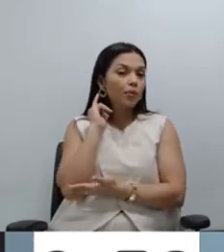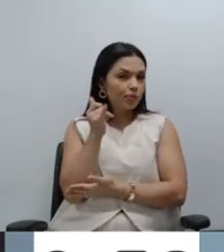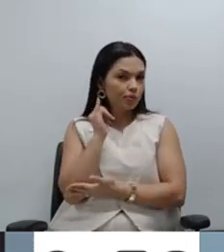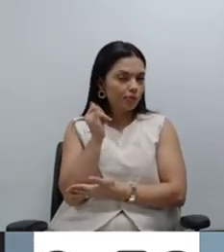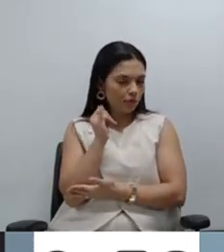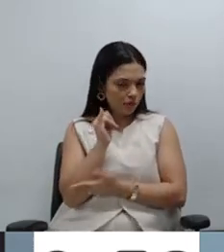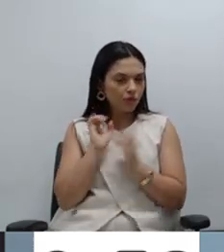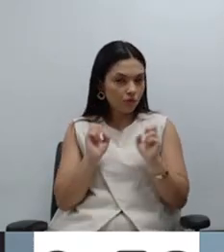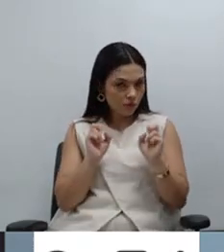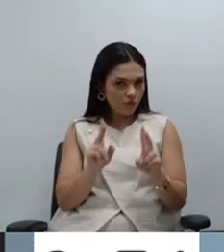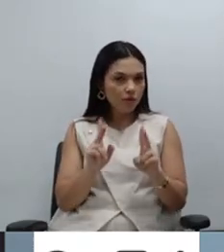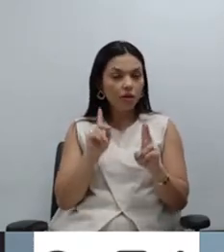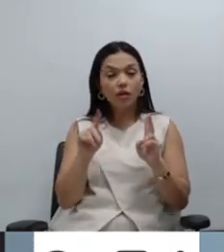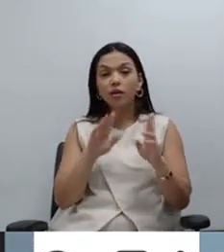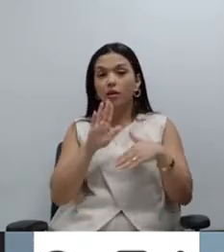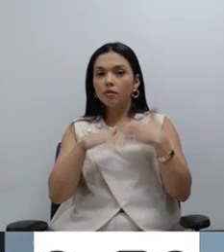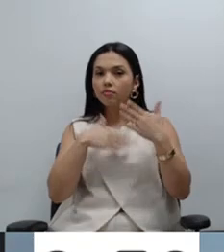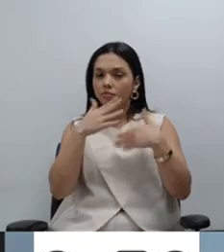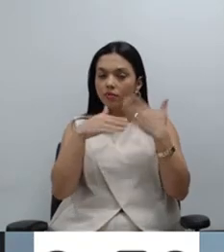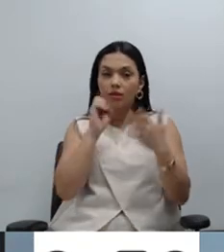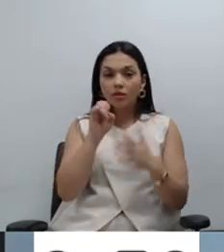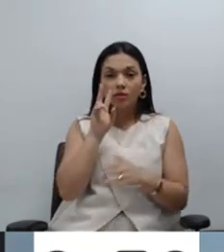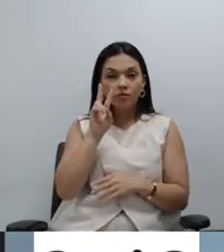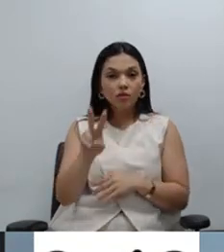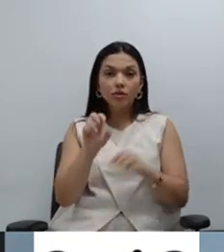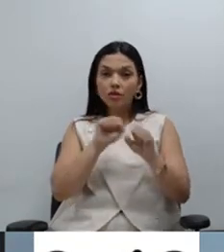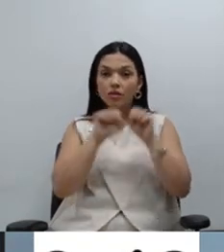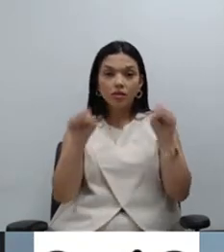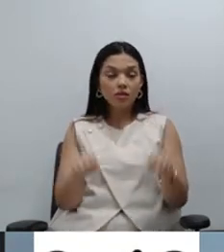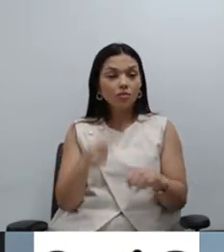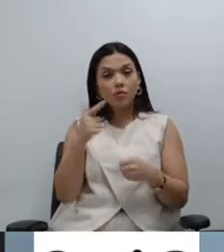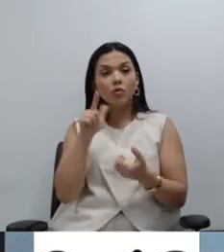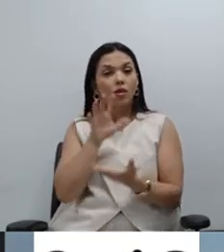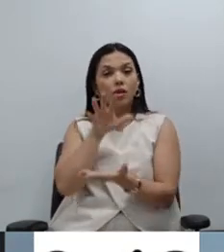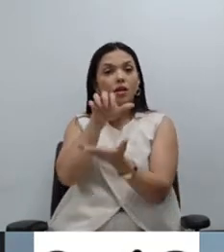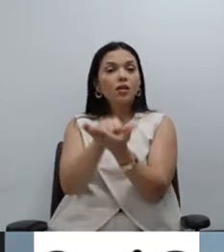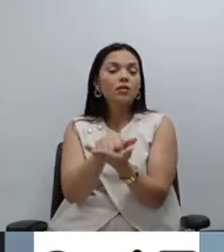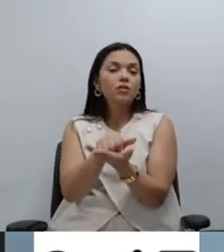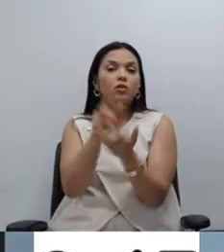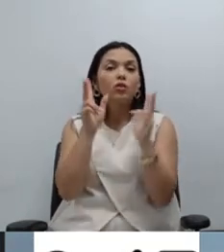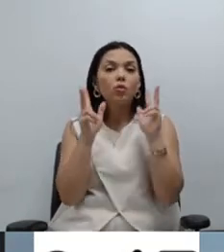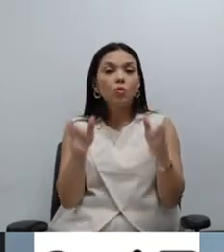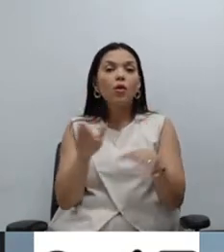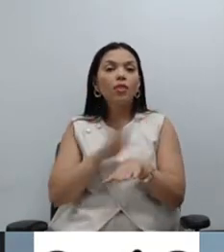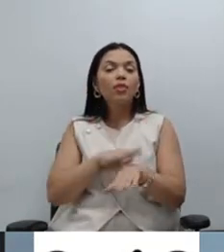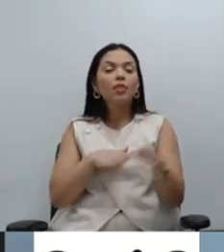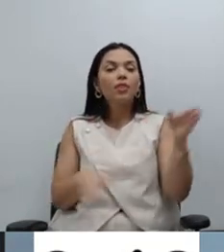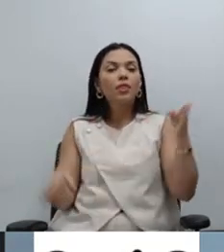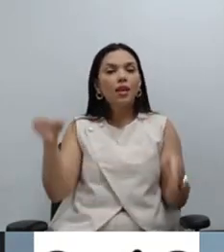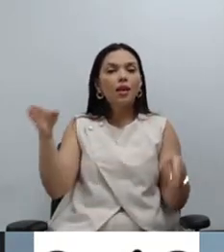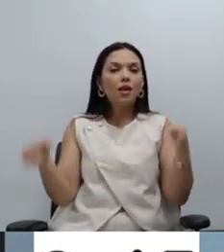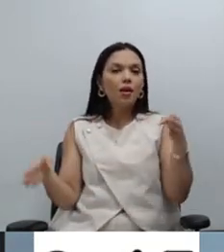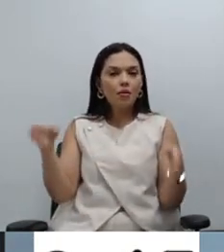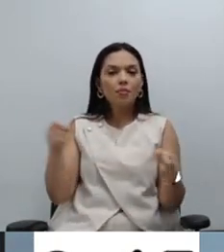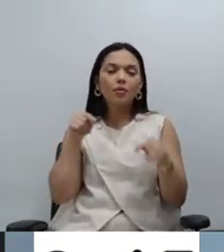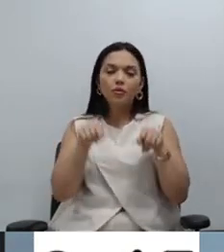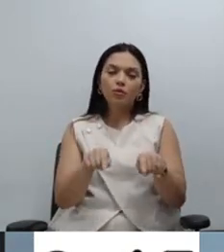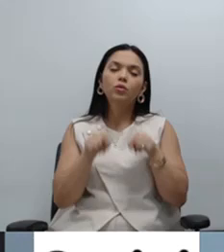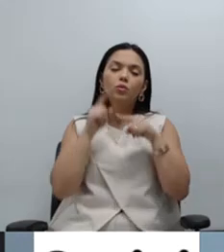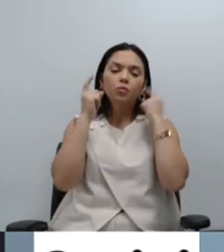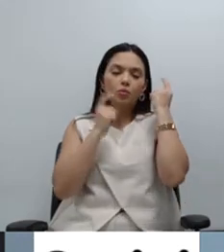fato. Agora, se você vai no sistema, você vê que não está registrado conforme os fatos, entendeu? Isso causa um pouco de